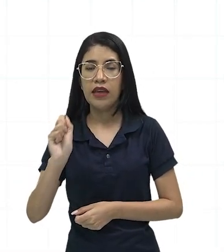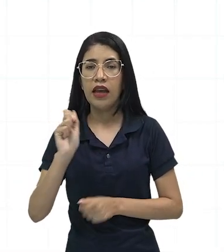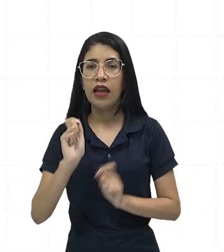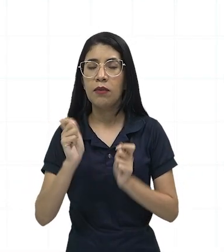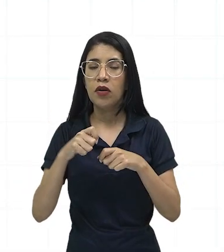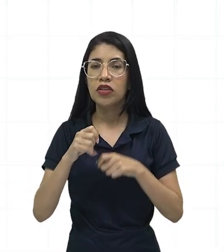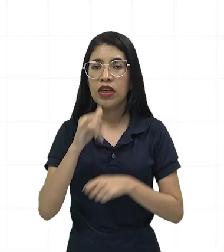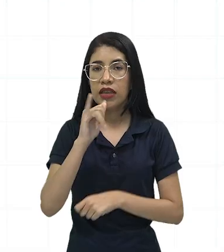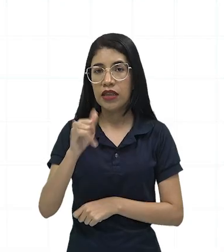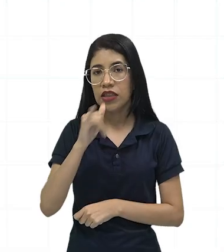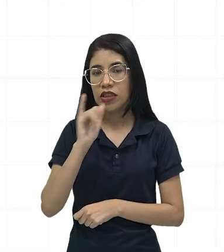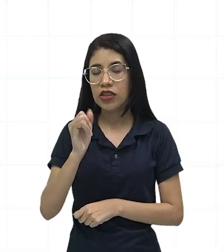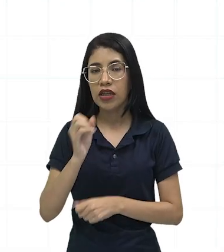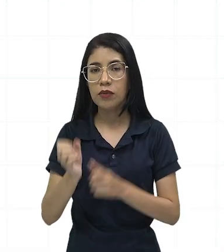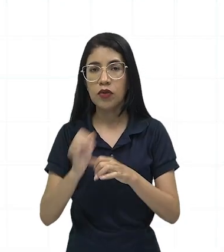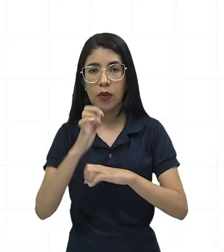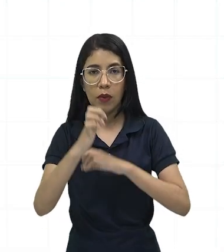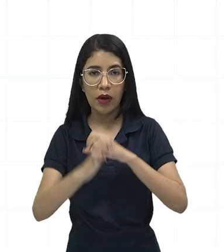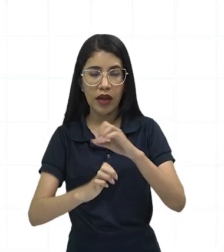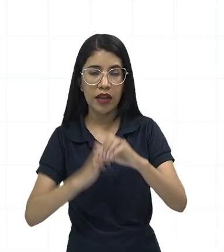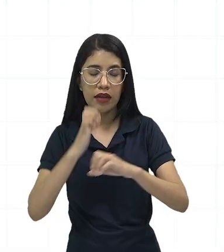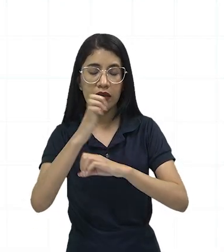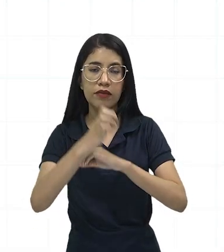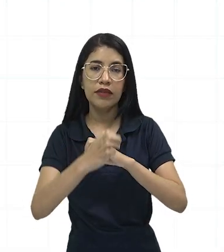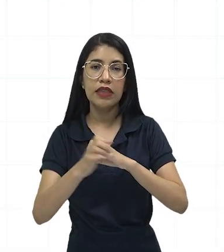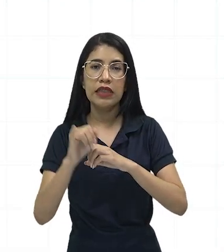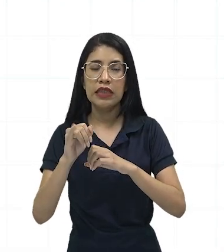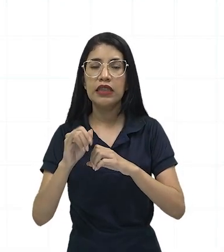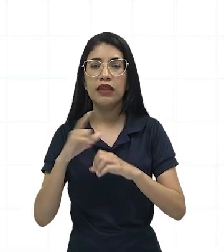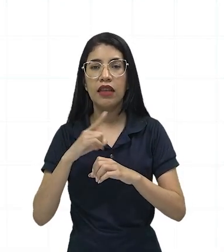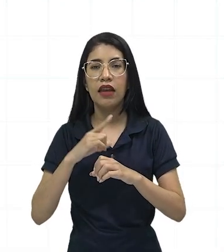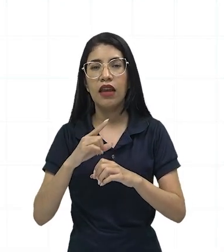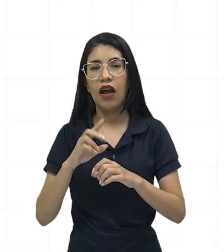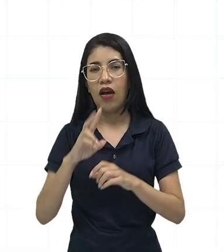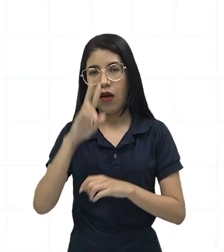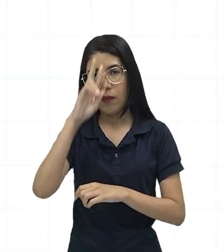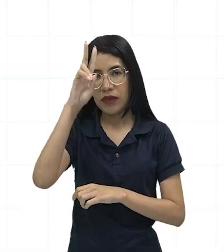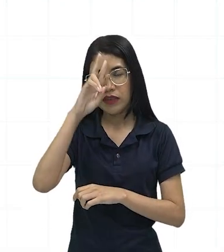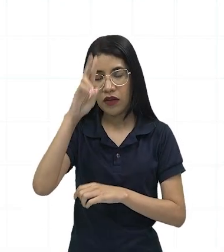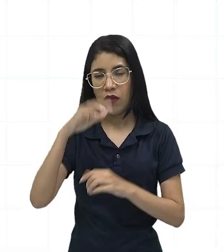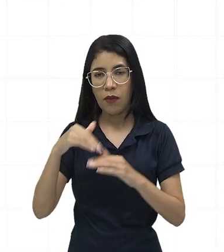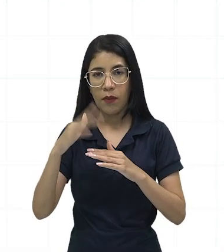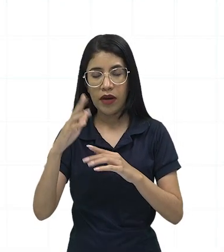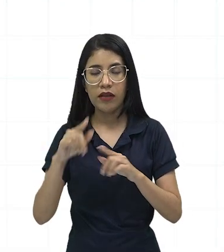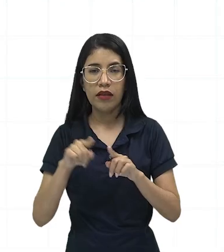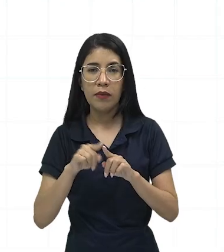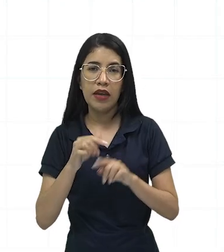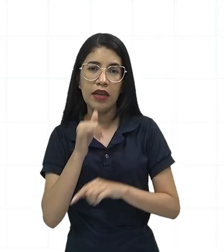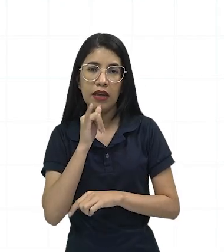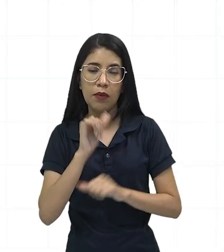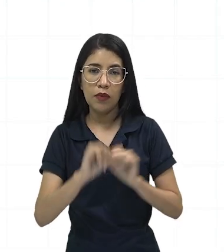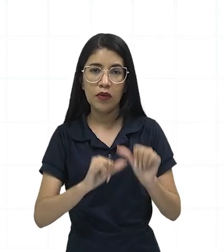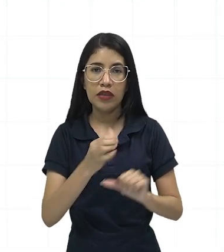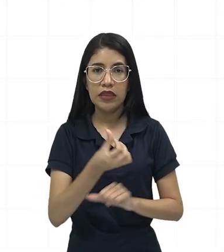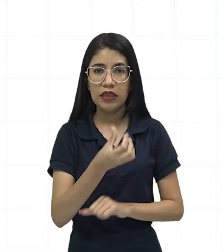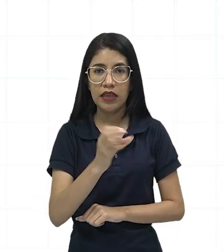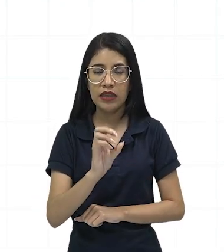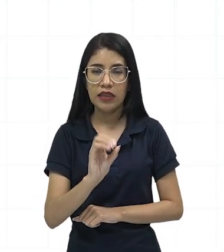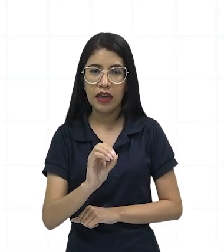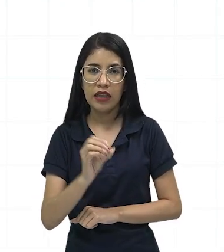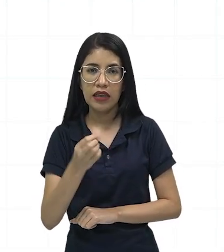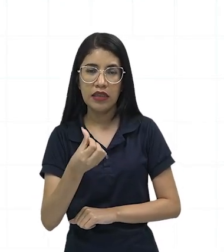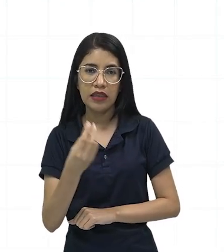esses elétrons. Se eu aumento a tensão da bateria, que nesse caso é de 9 volts, para 61, 62